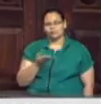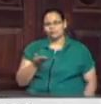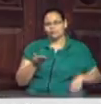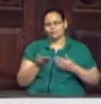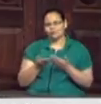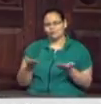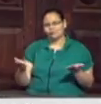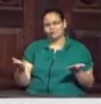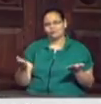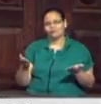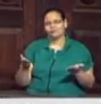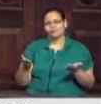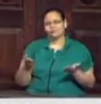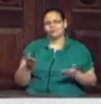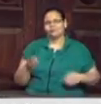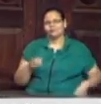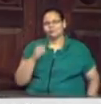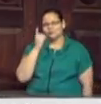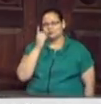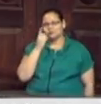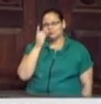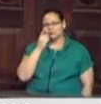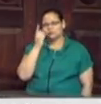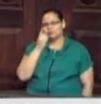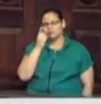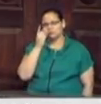senhoras e senhores